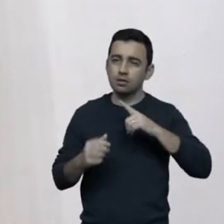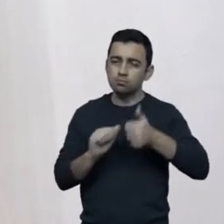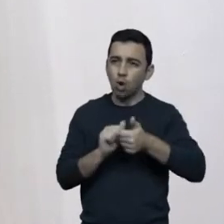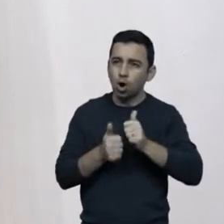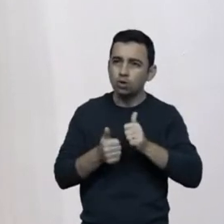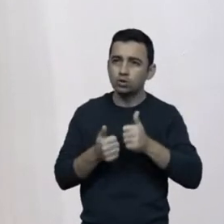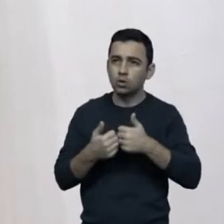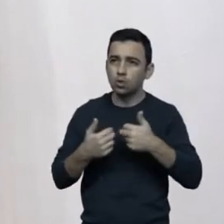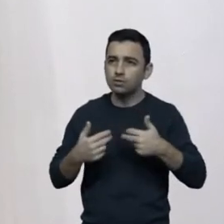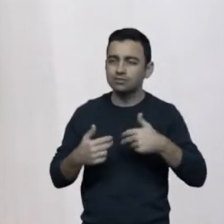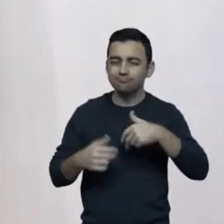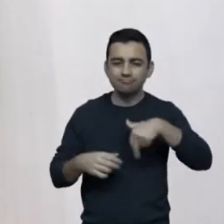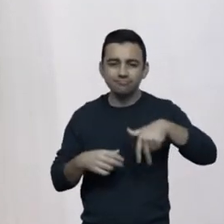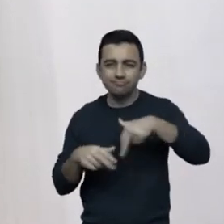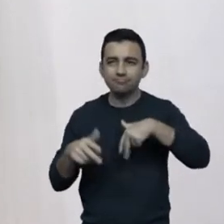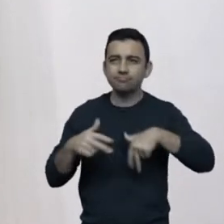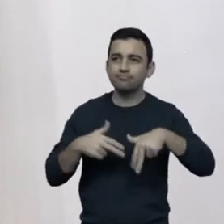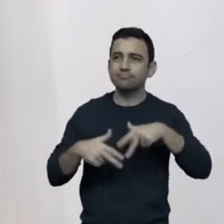gostam de ter.